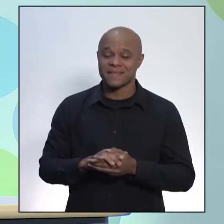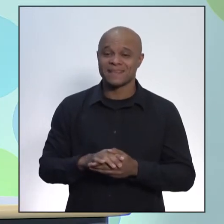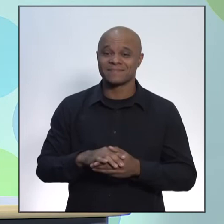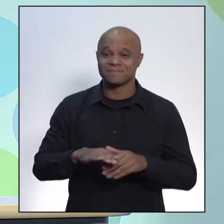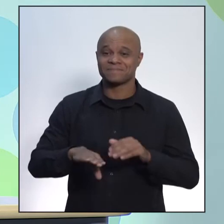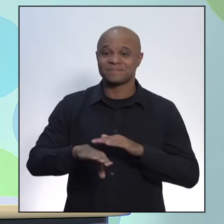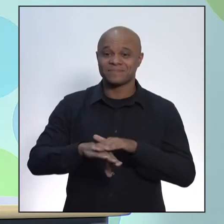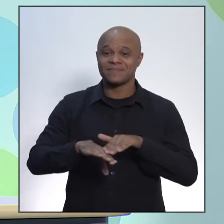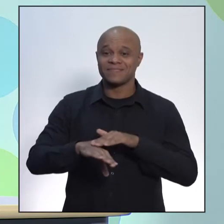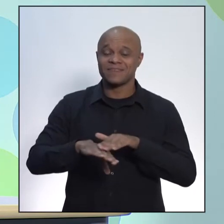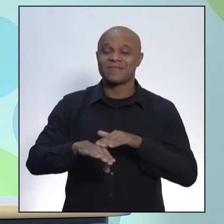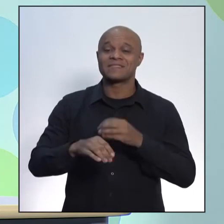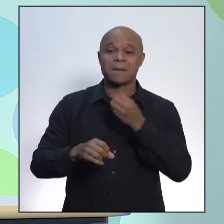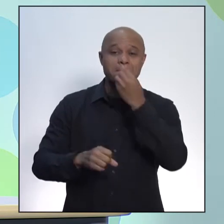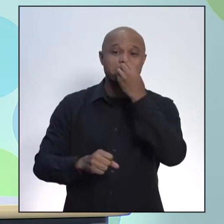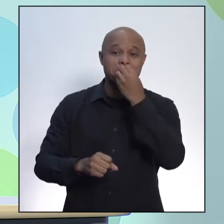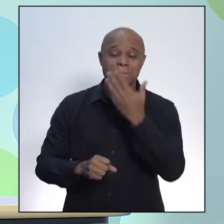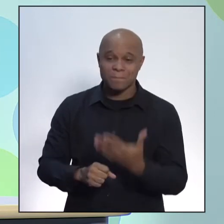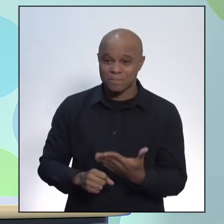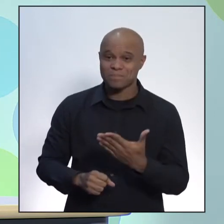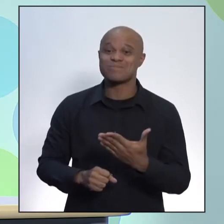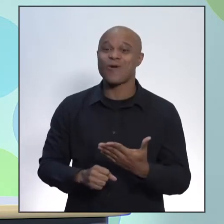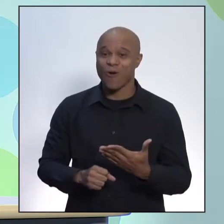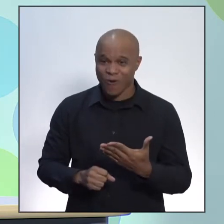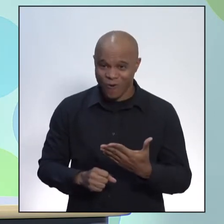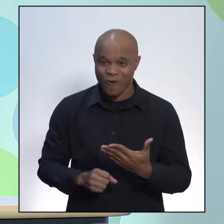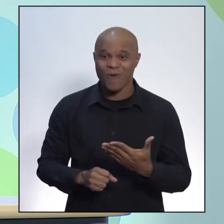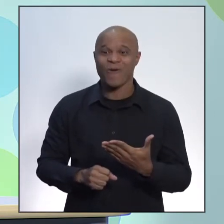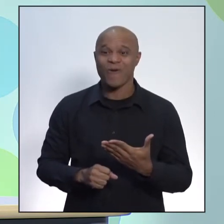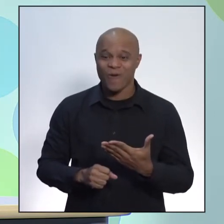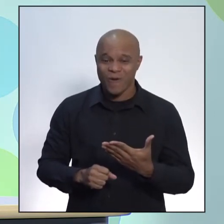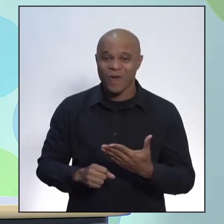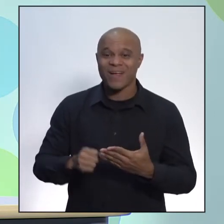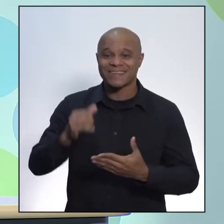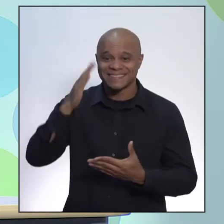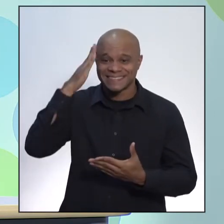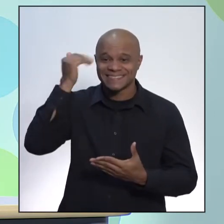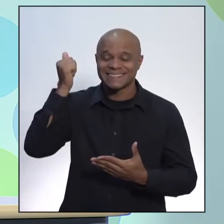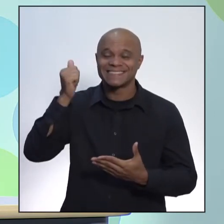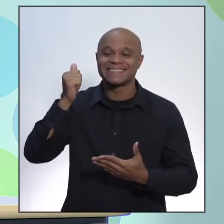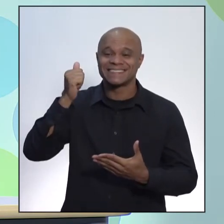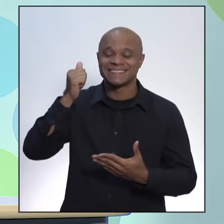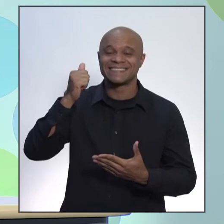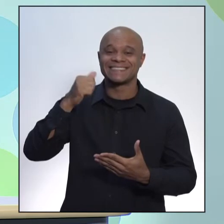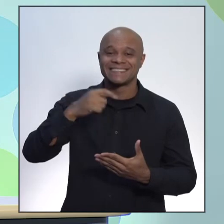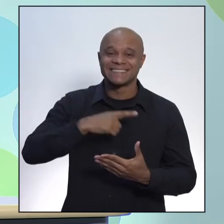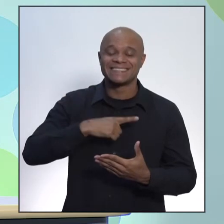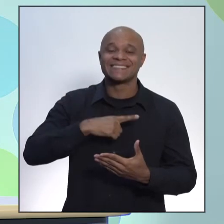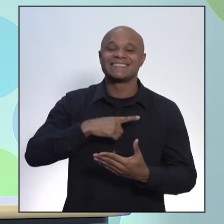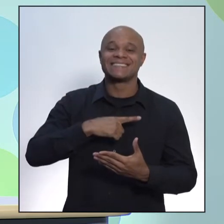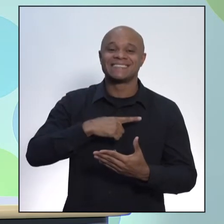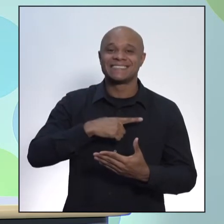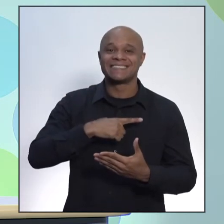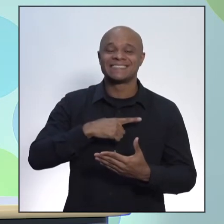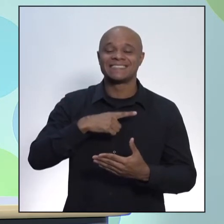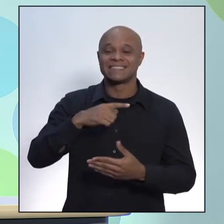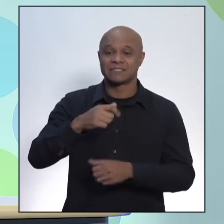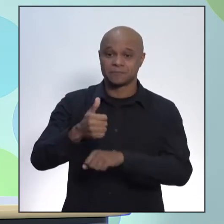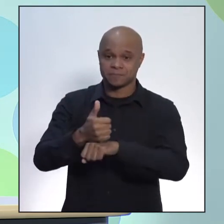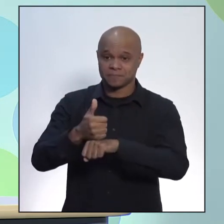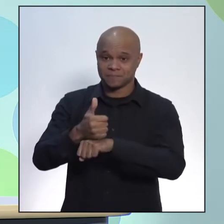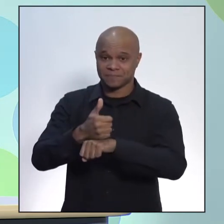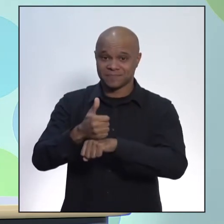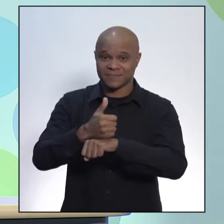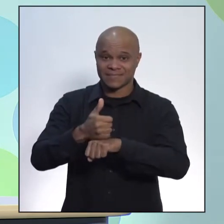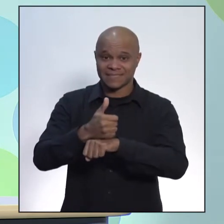super produtiva. É bom saber que temos também profissionais